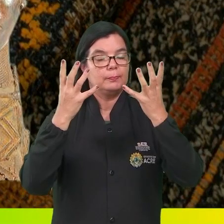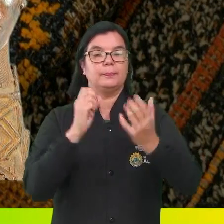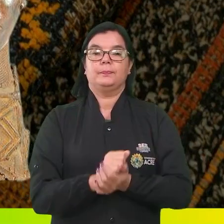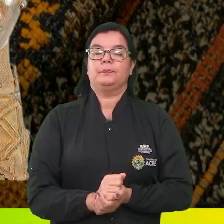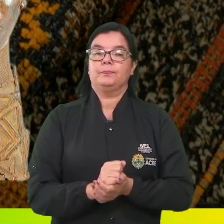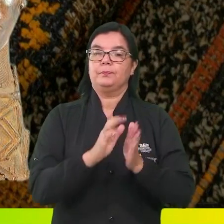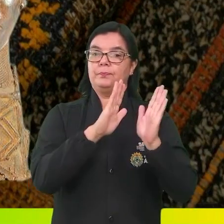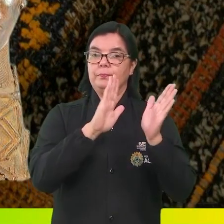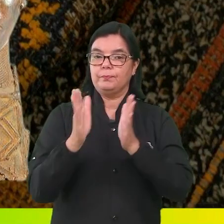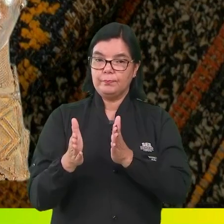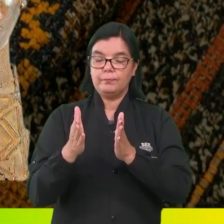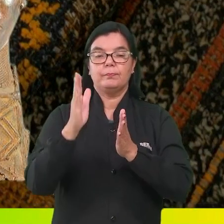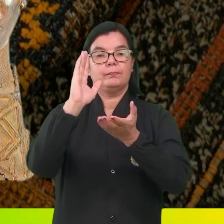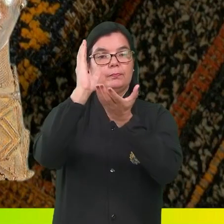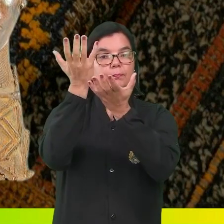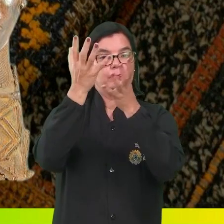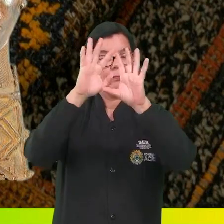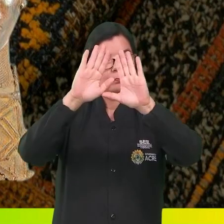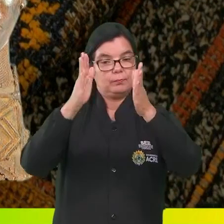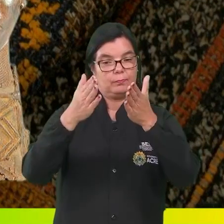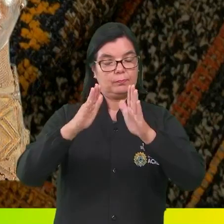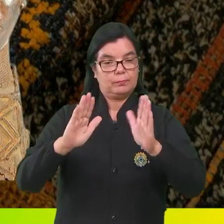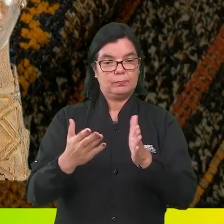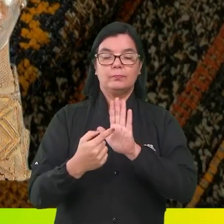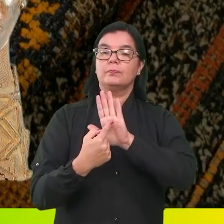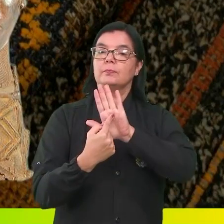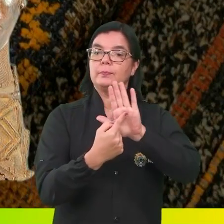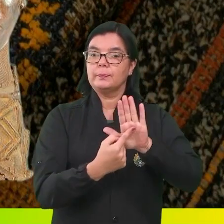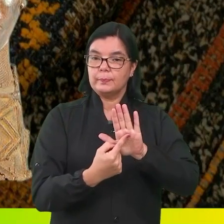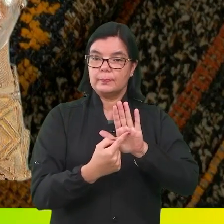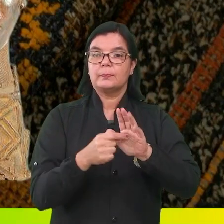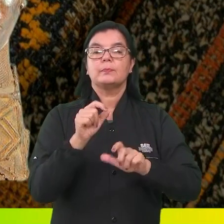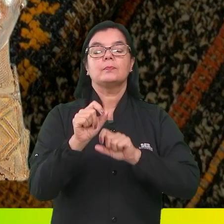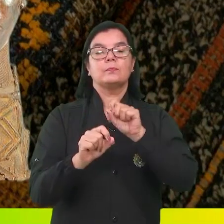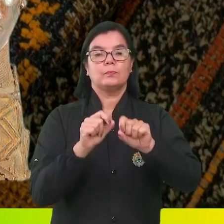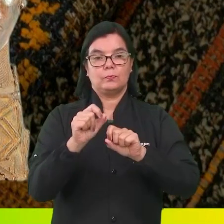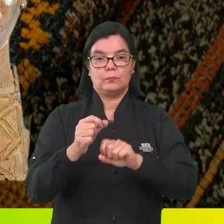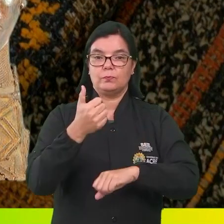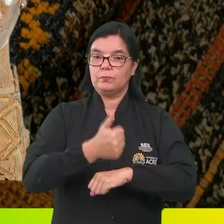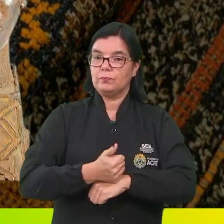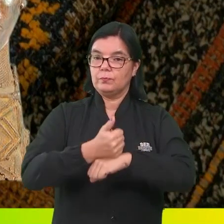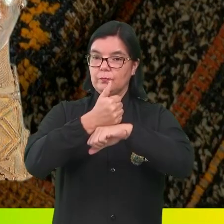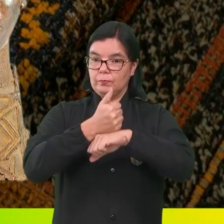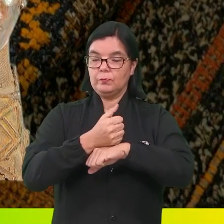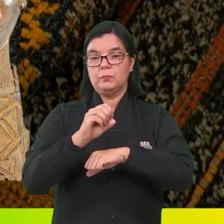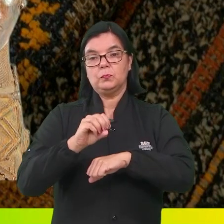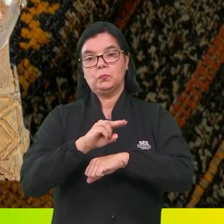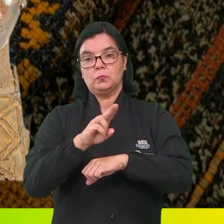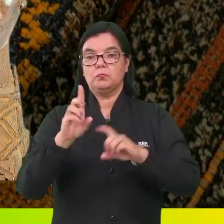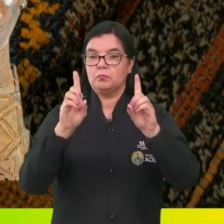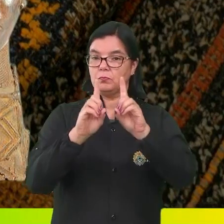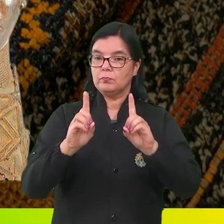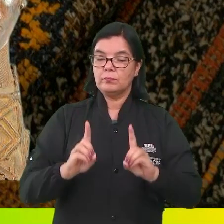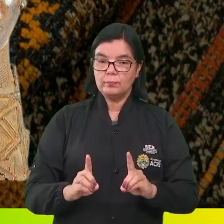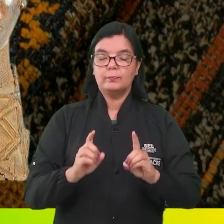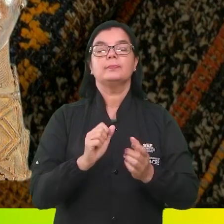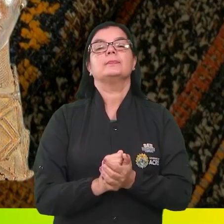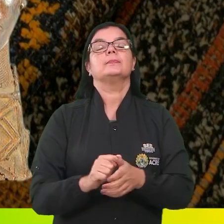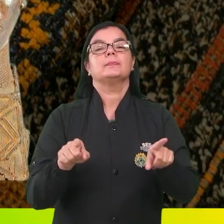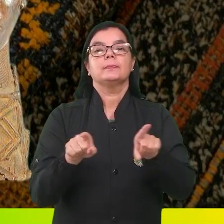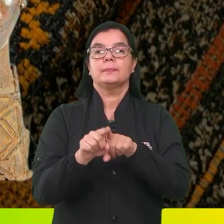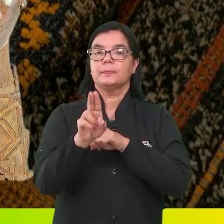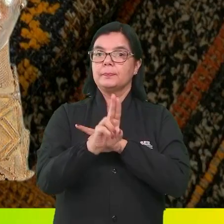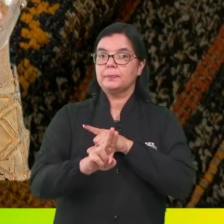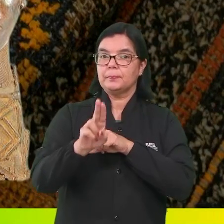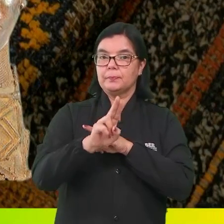Já as esculturas, elas representam, na maioria das vezes, líderes e deuses. Elas também são usadas